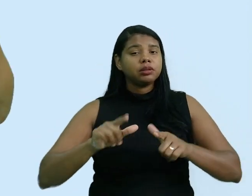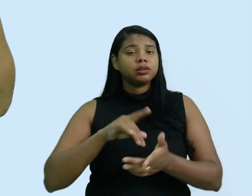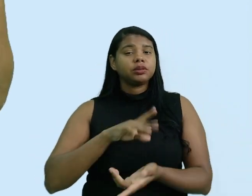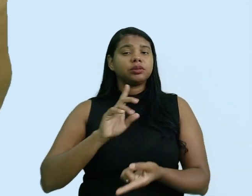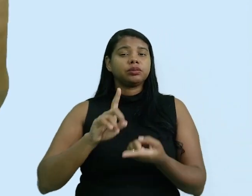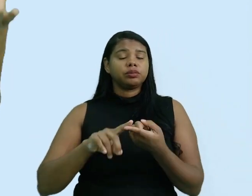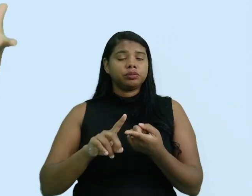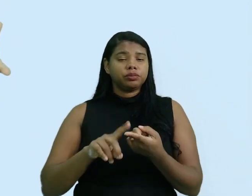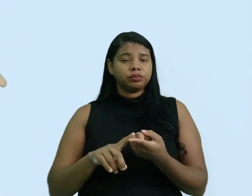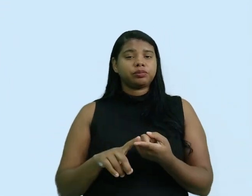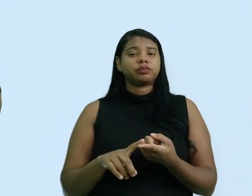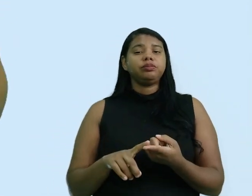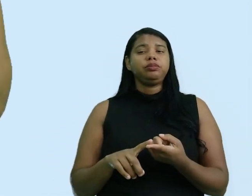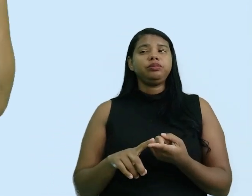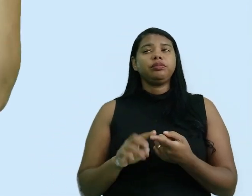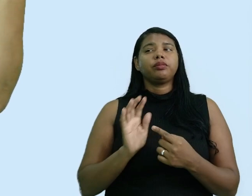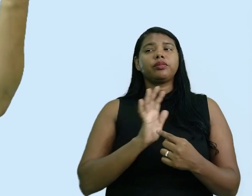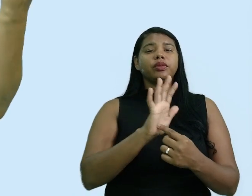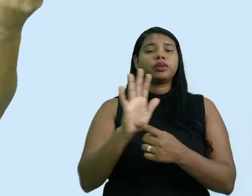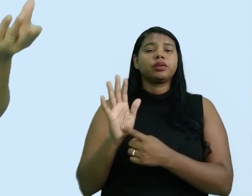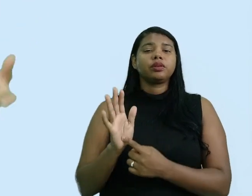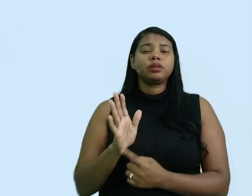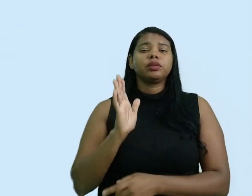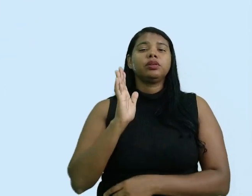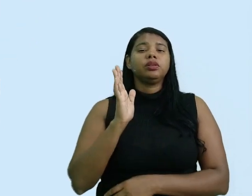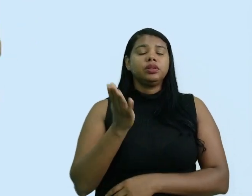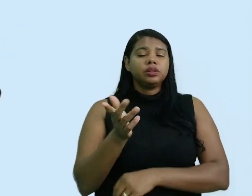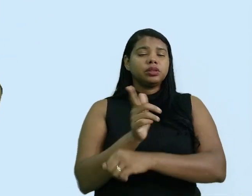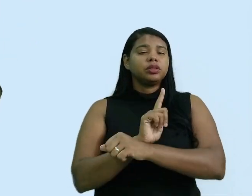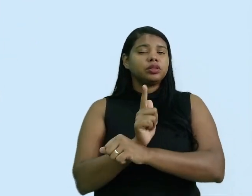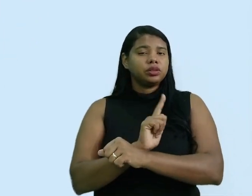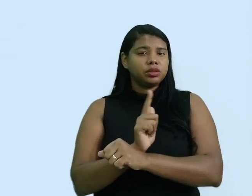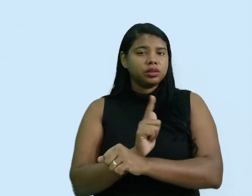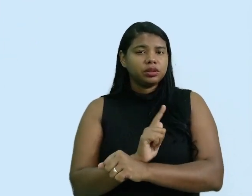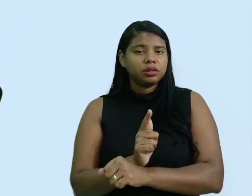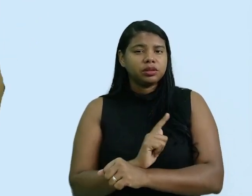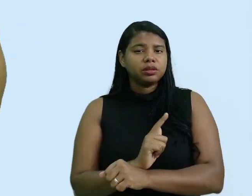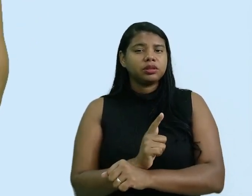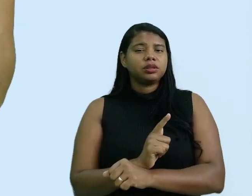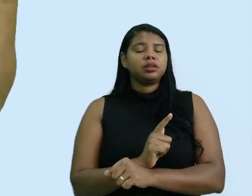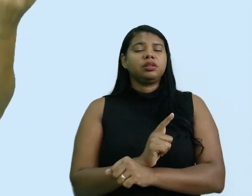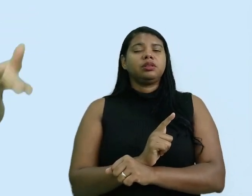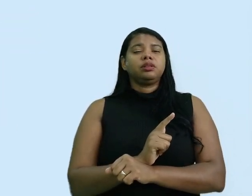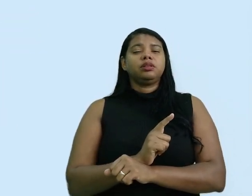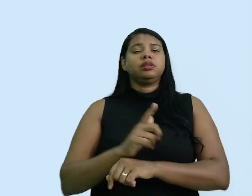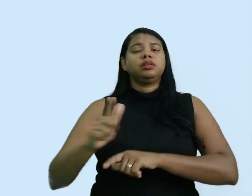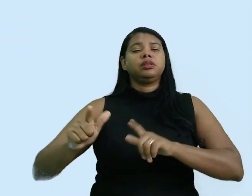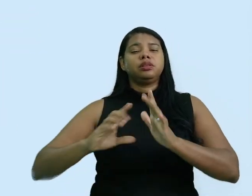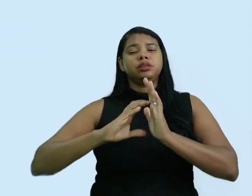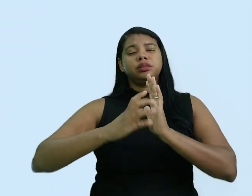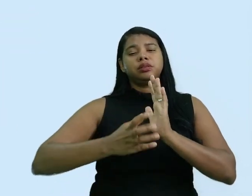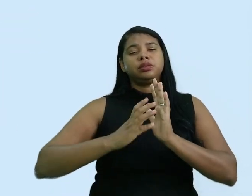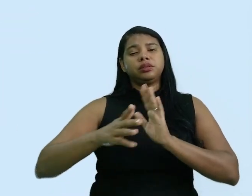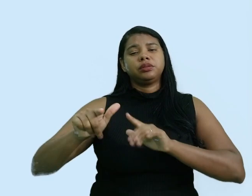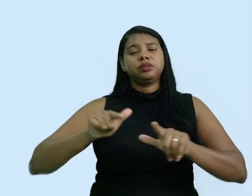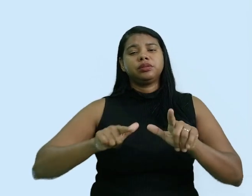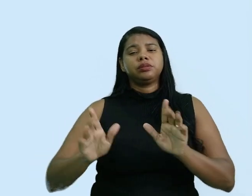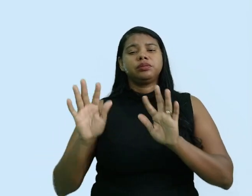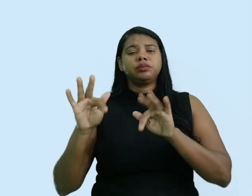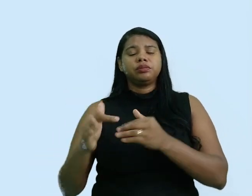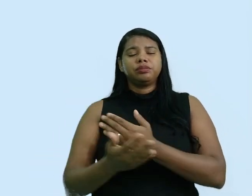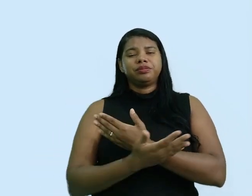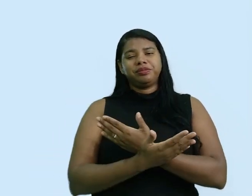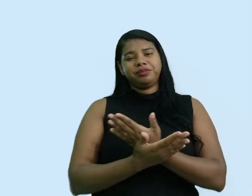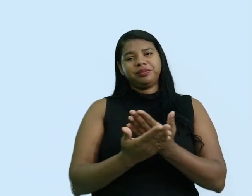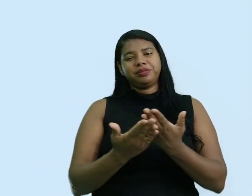entraves diretamente com quem já está gerenciando, tá, aquele setor, né, com os empregadores, enfim. Então fica